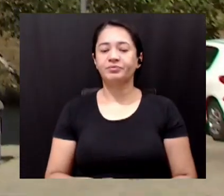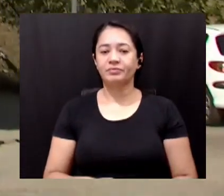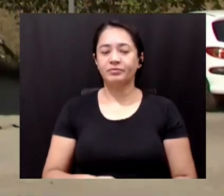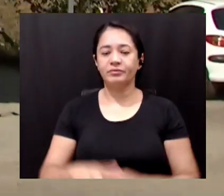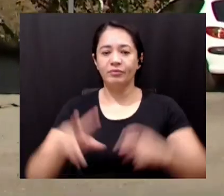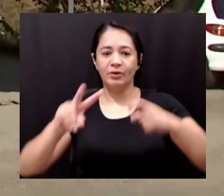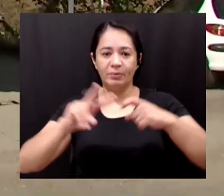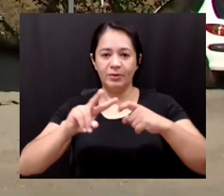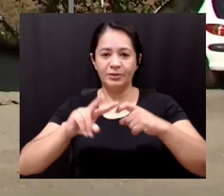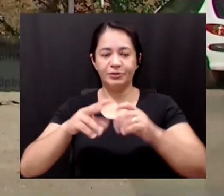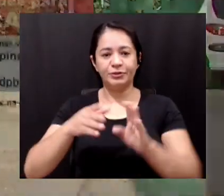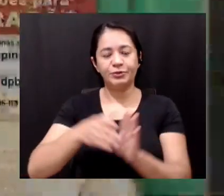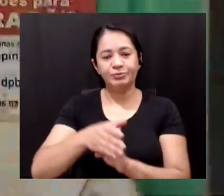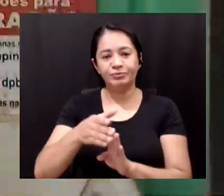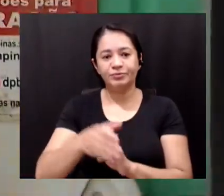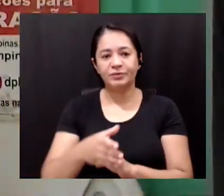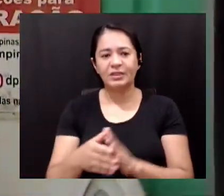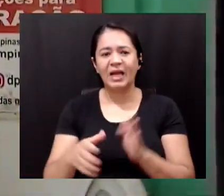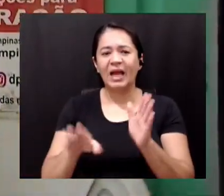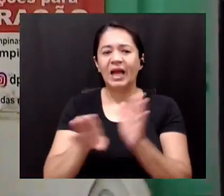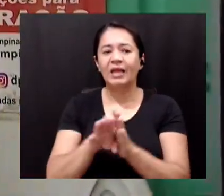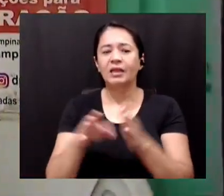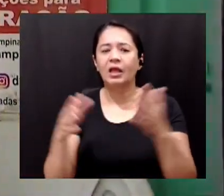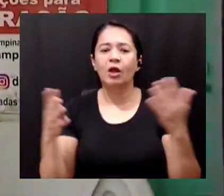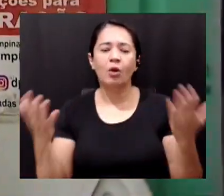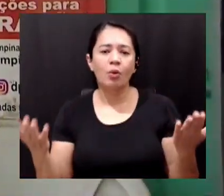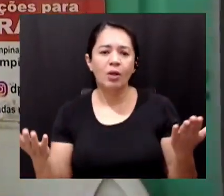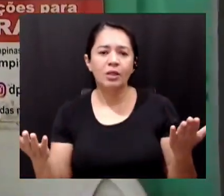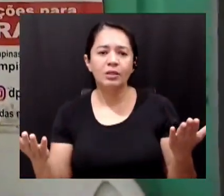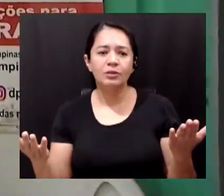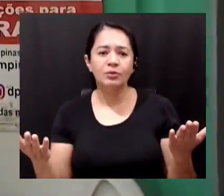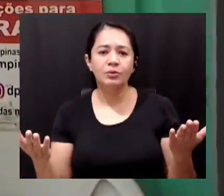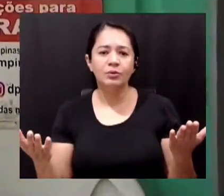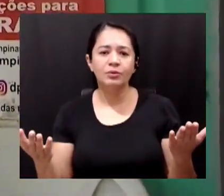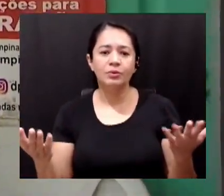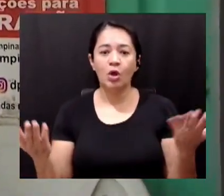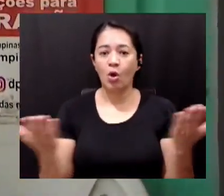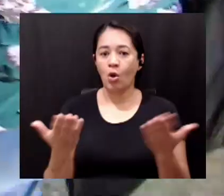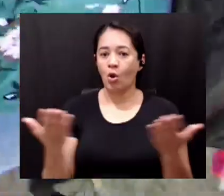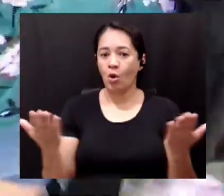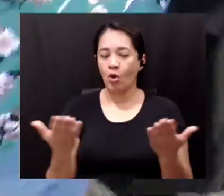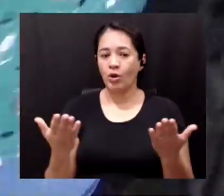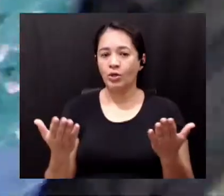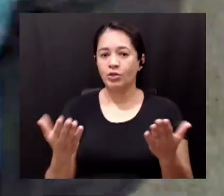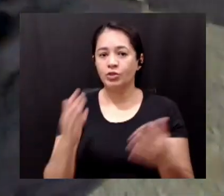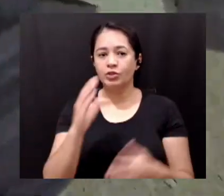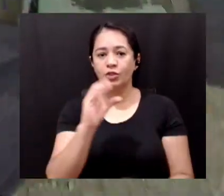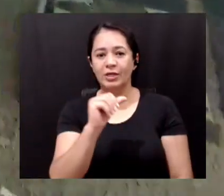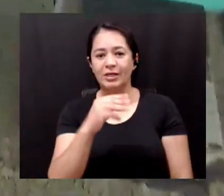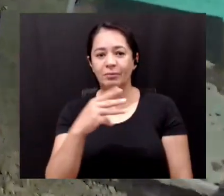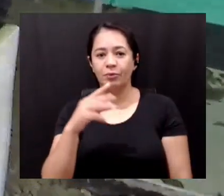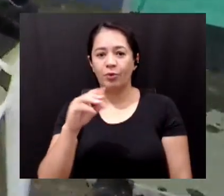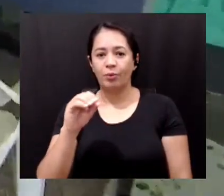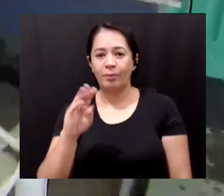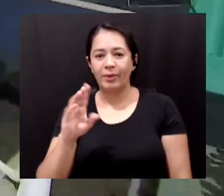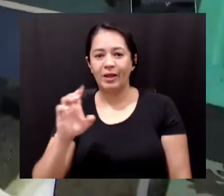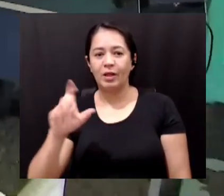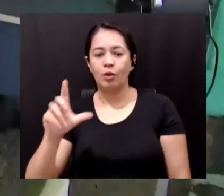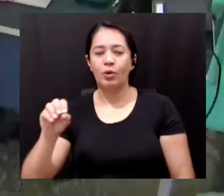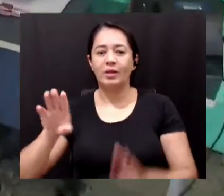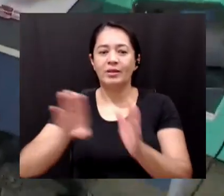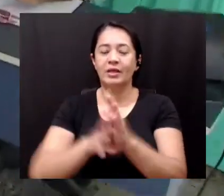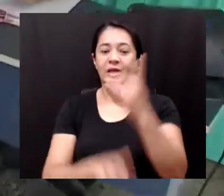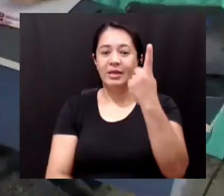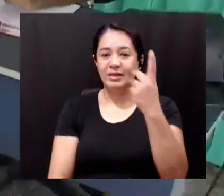fica até quando aqui no Jardim Marisa, no Campo Belo, Caio? Aqui no Campo Belo fica até o dia 10 de abril, tá? Existem outras